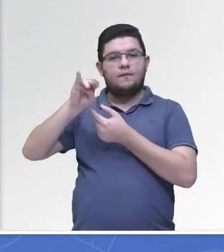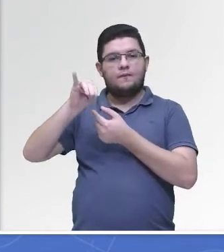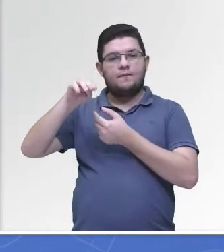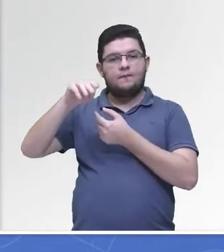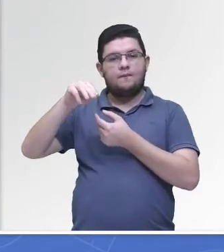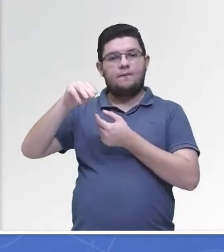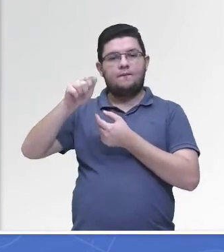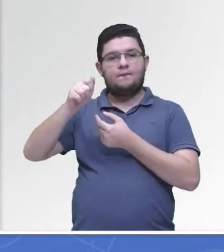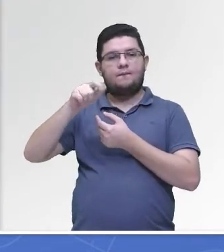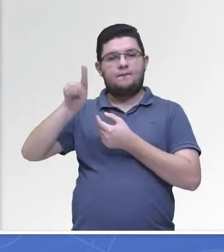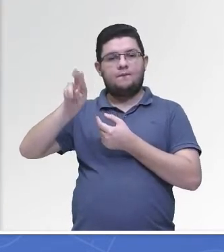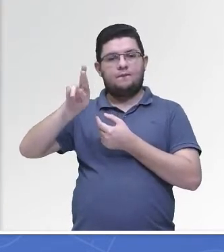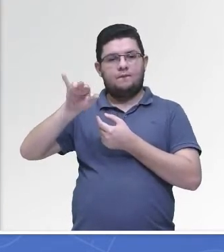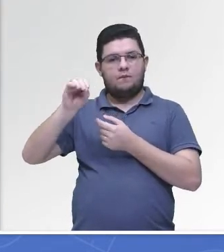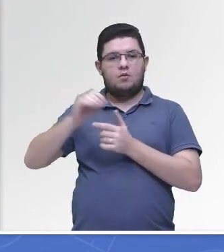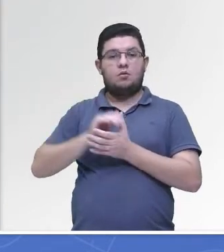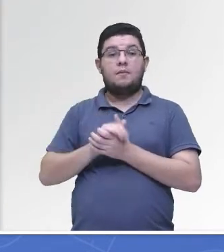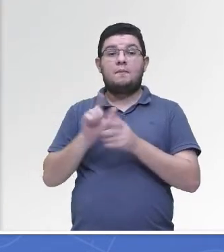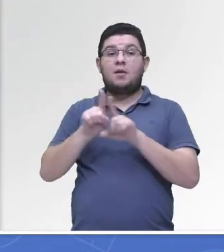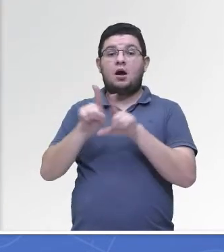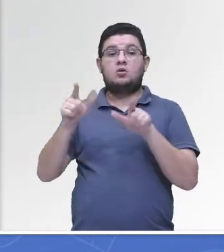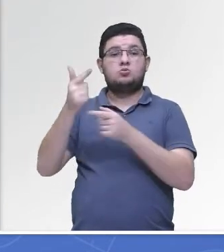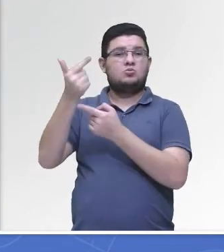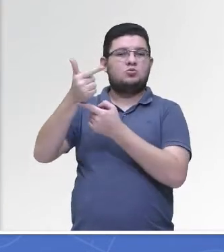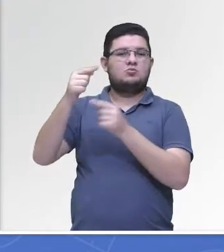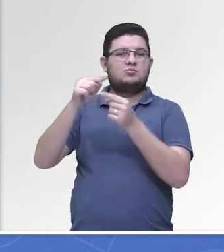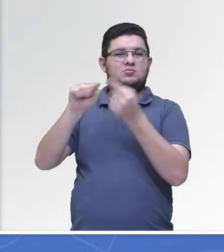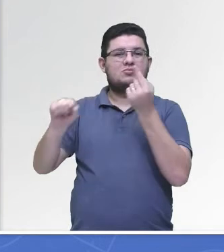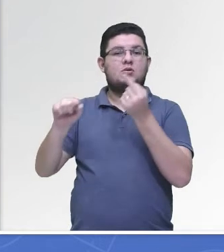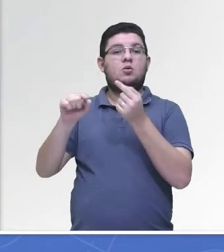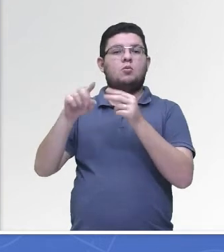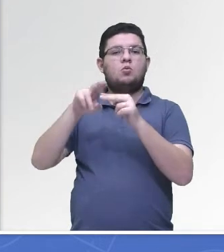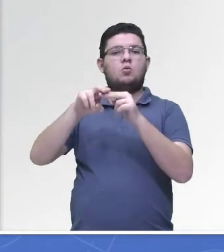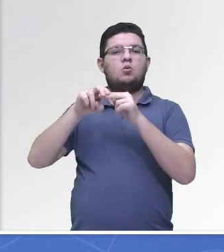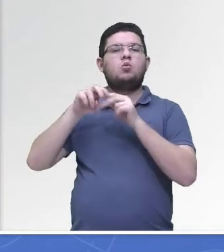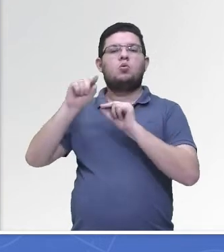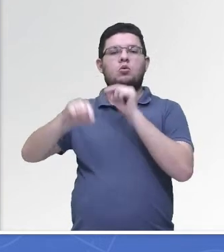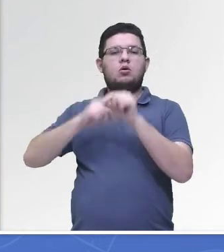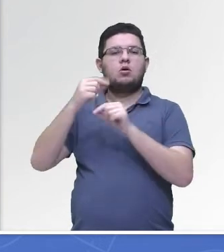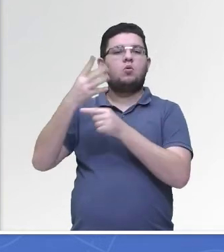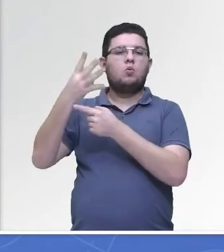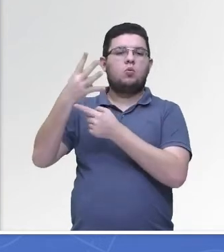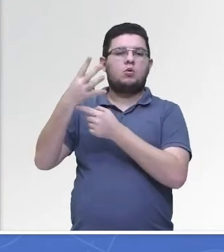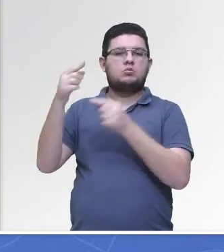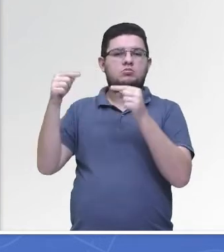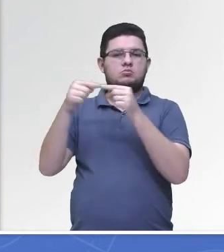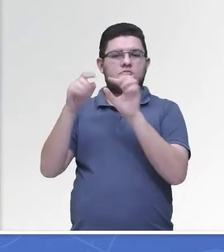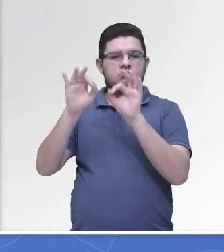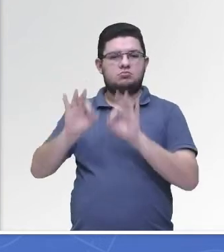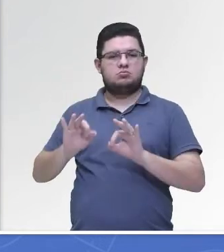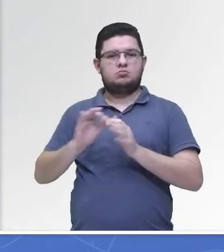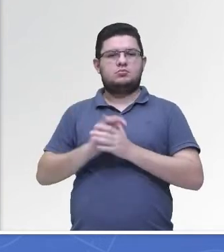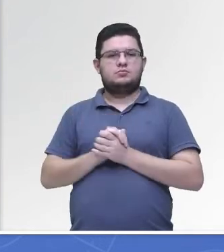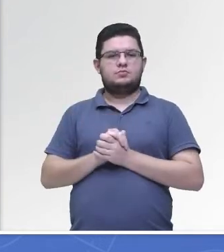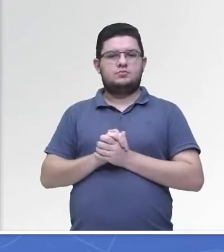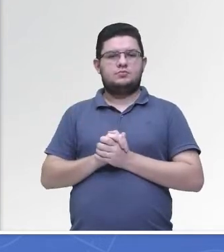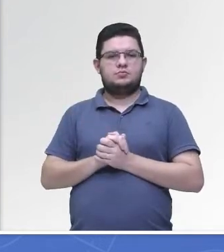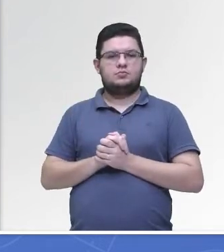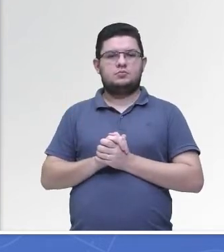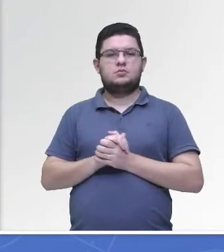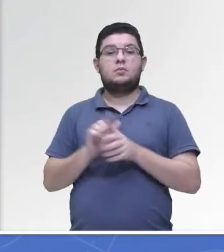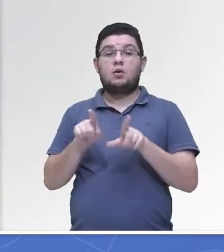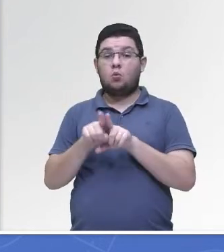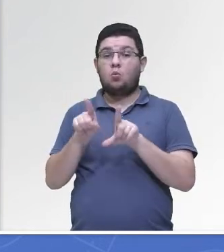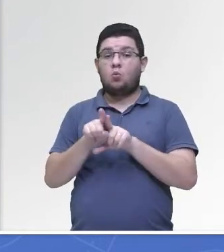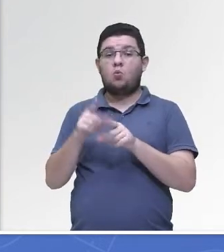aqui é um carbono quaternário. O 4 também não é primário. Isso daqui é um carbono terciário,